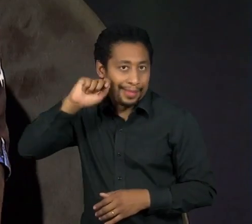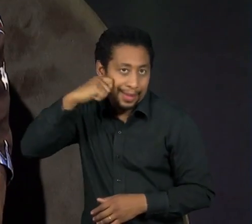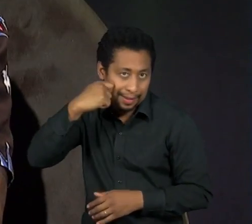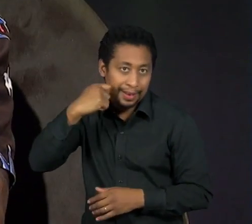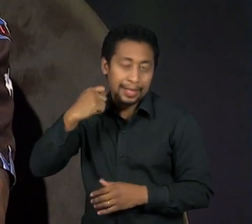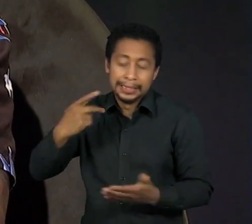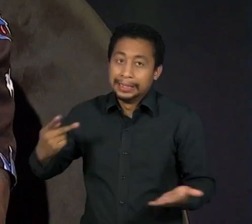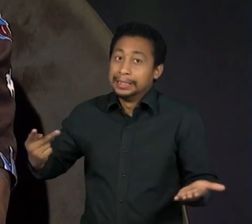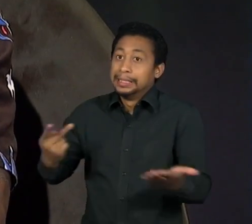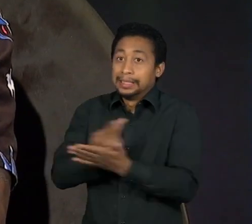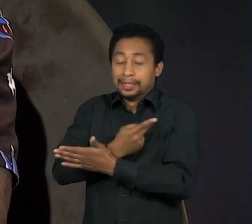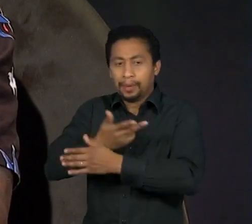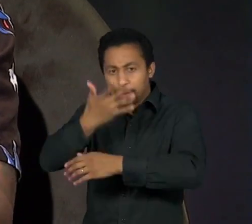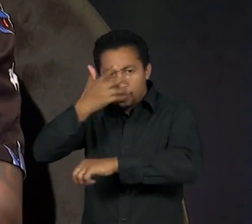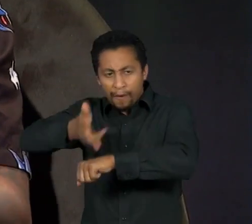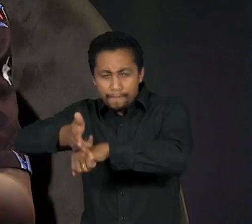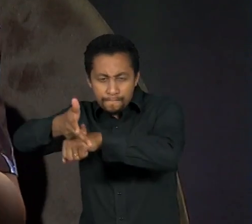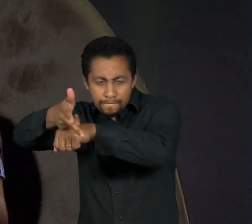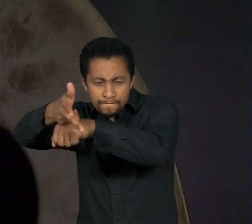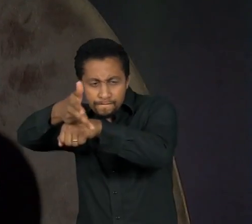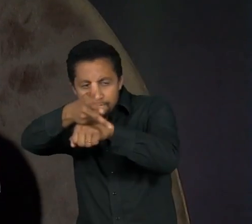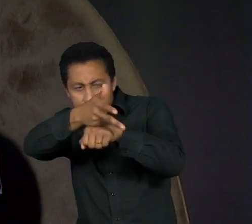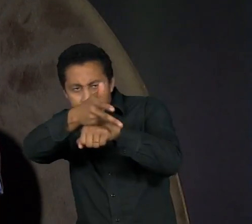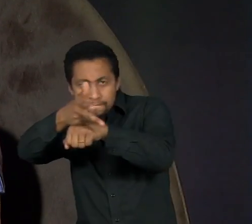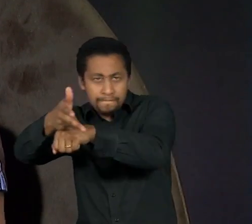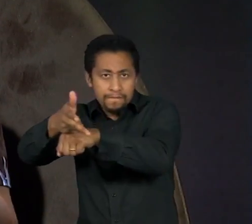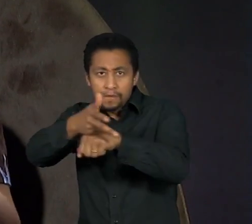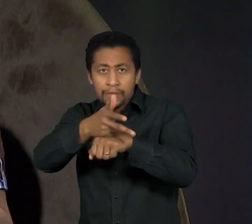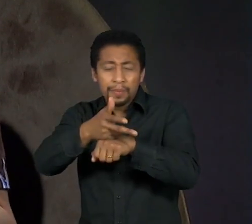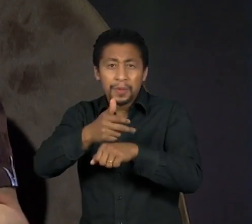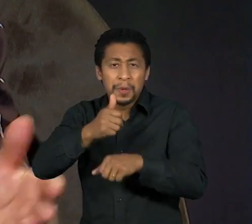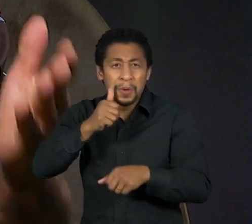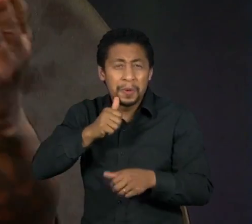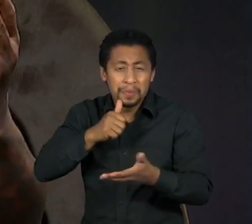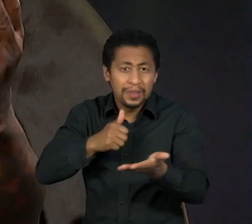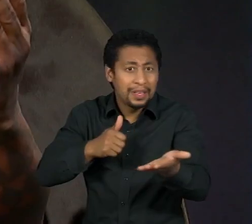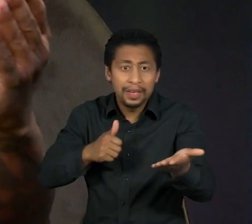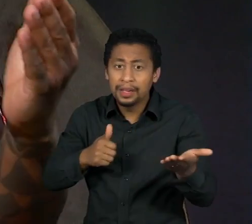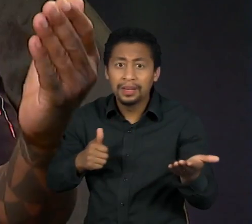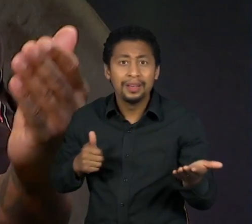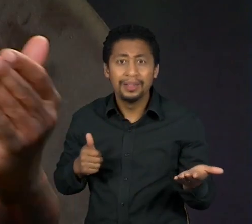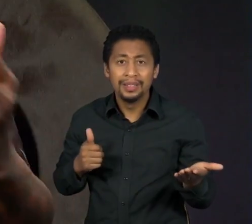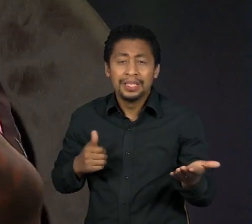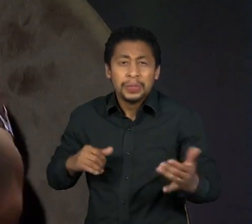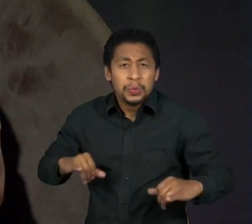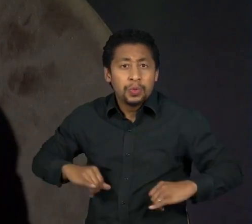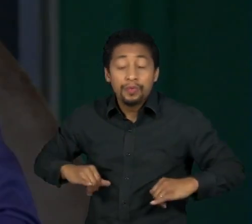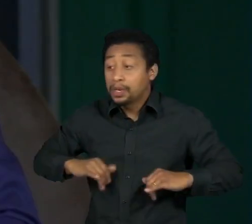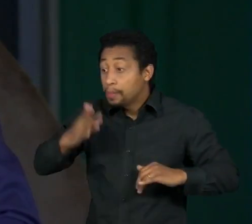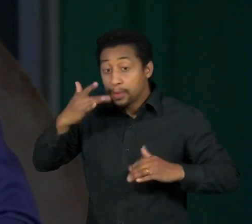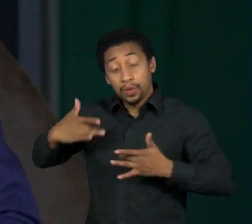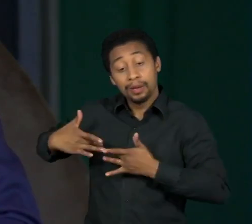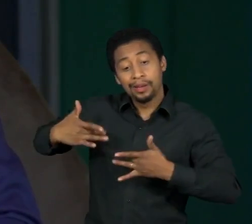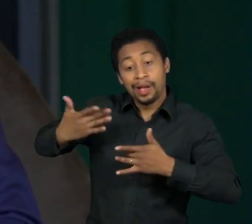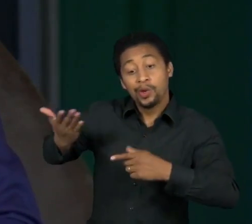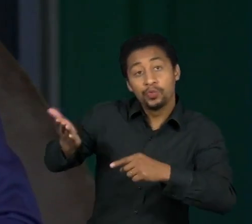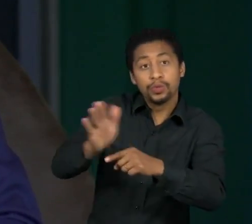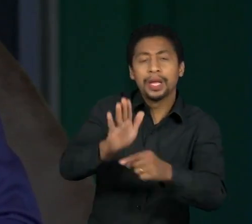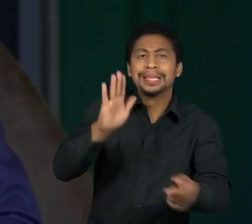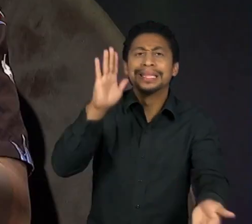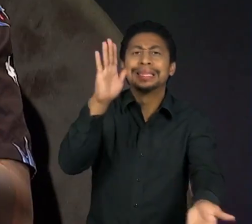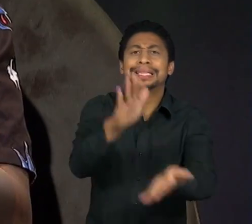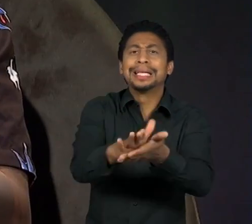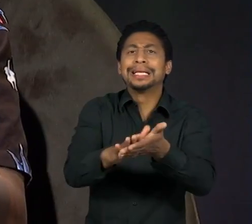tem uma pessoa filmando e ninguém levantar e se solidarizar com ela, sabe? Essa